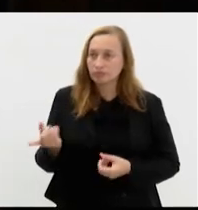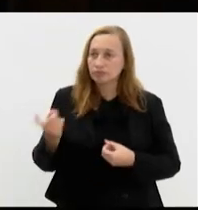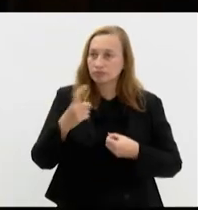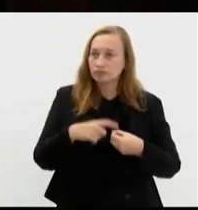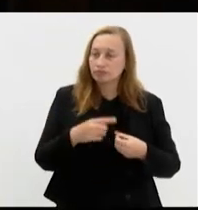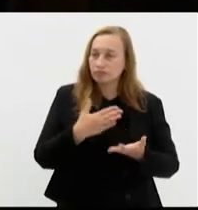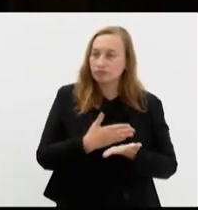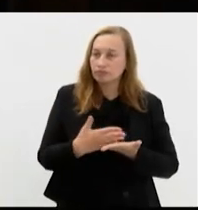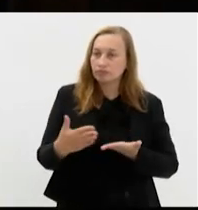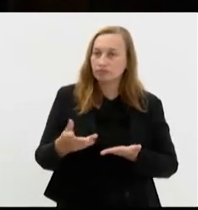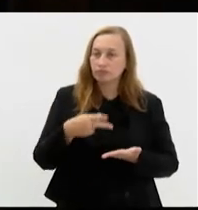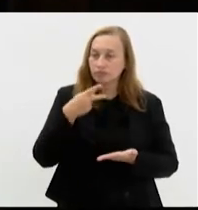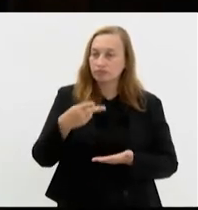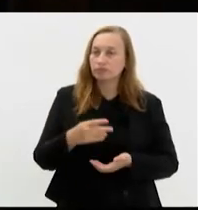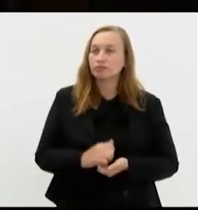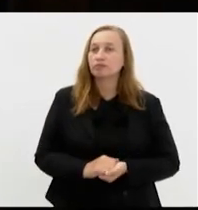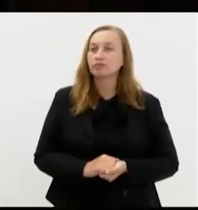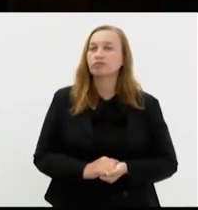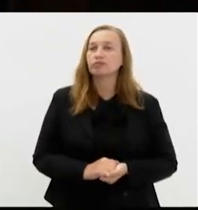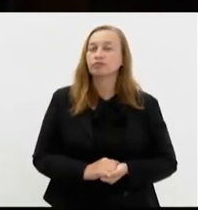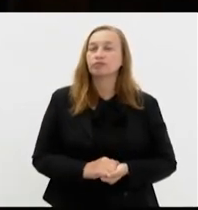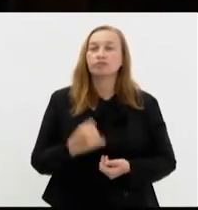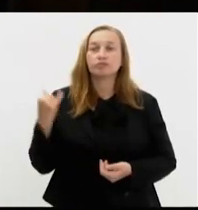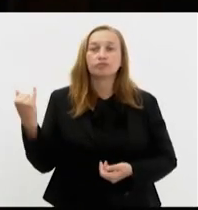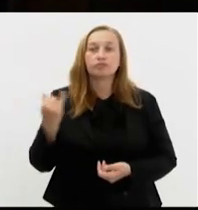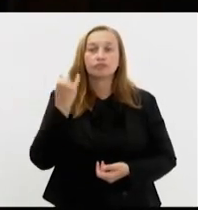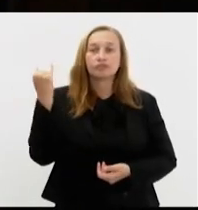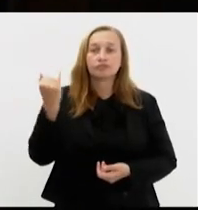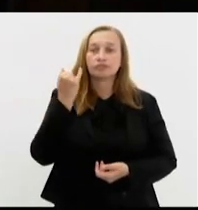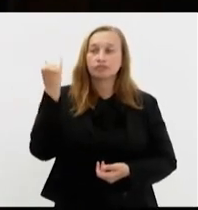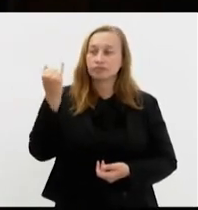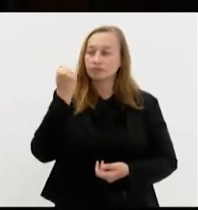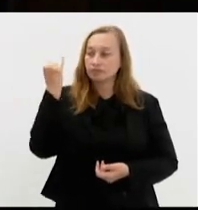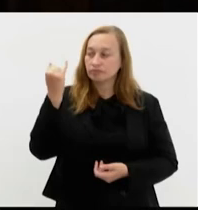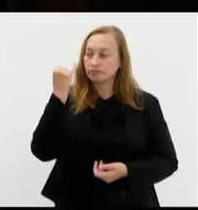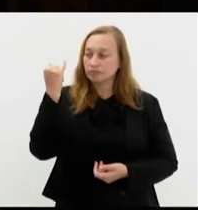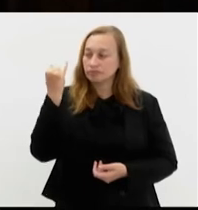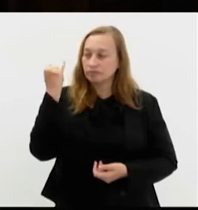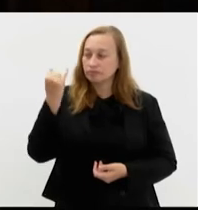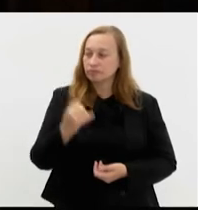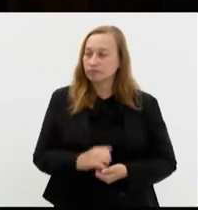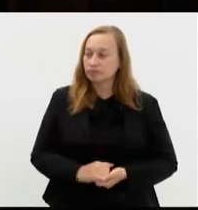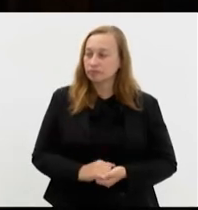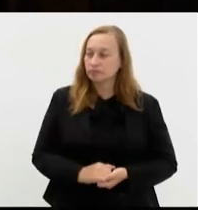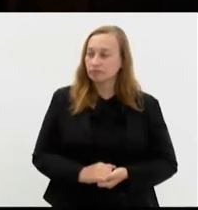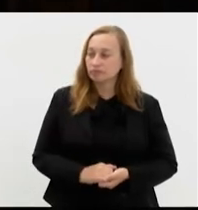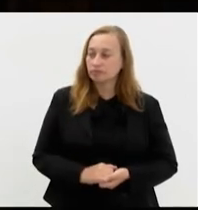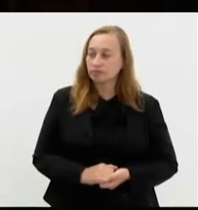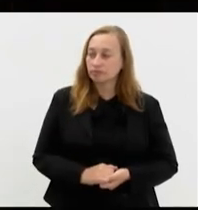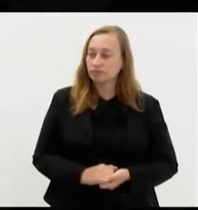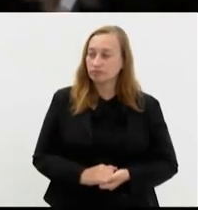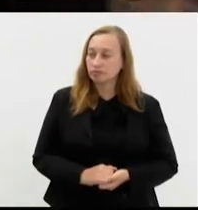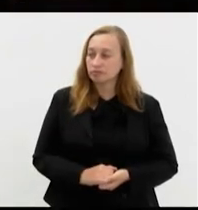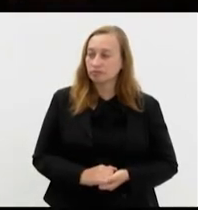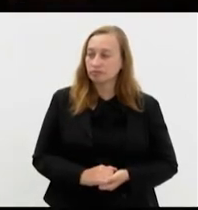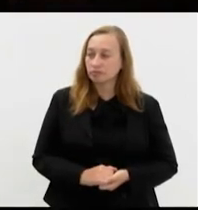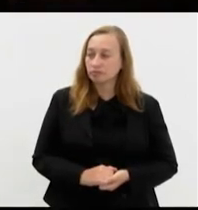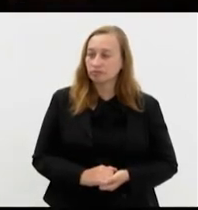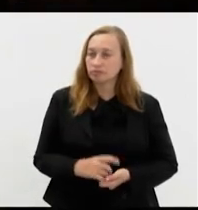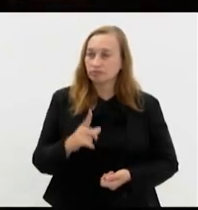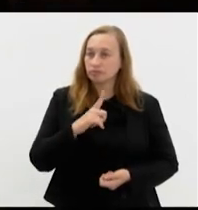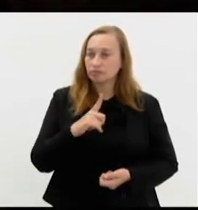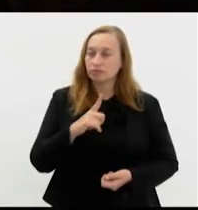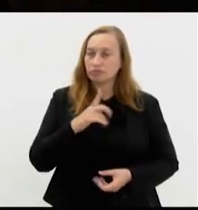ponto inicial da minha fala a importância de ter uma Justiça próxima